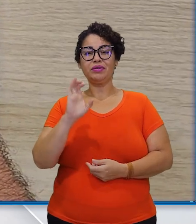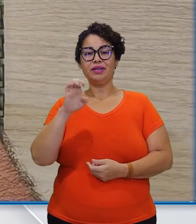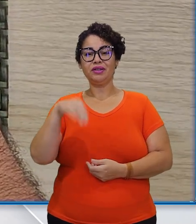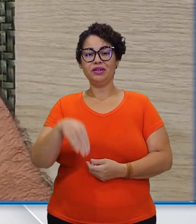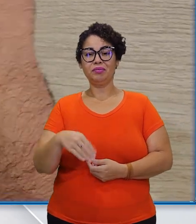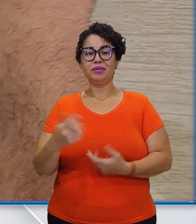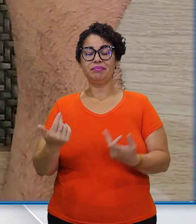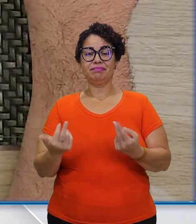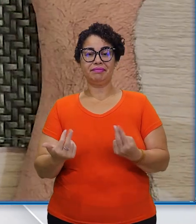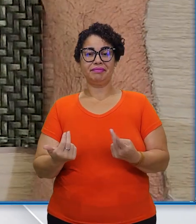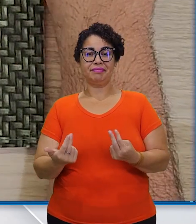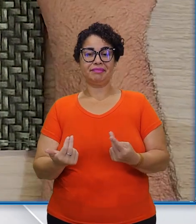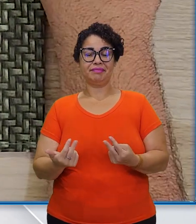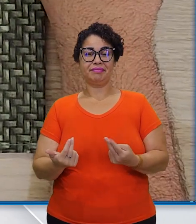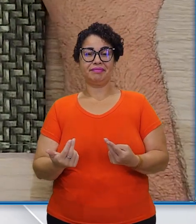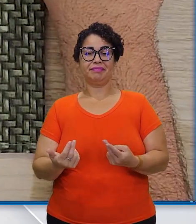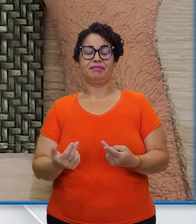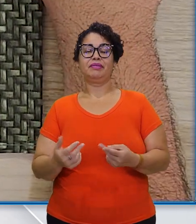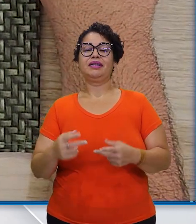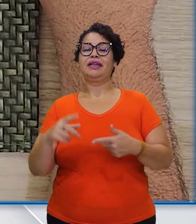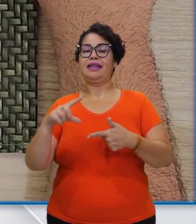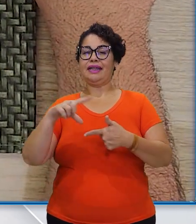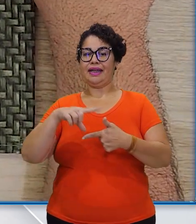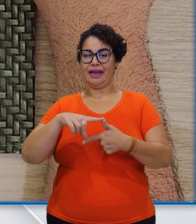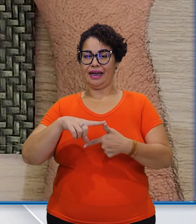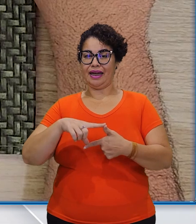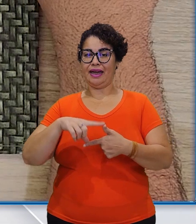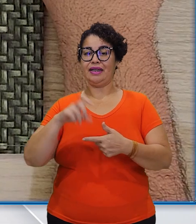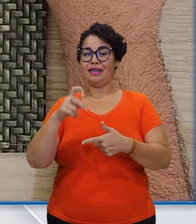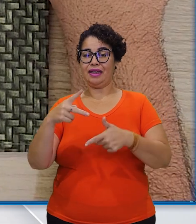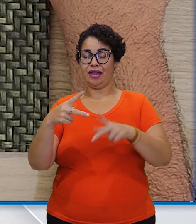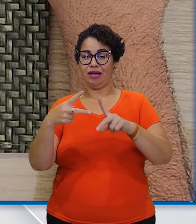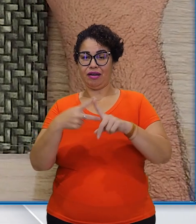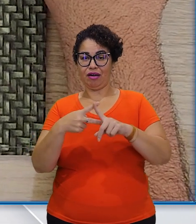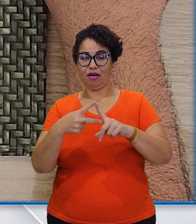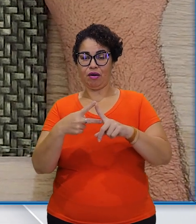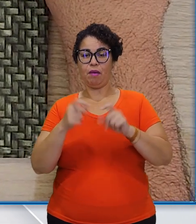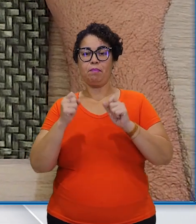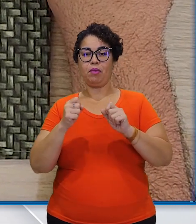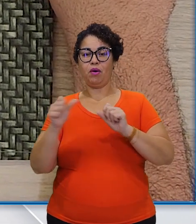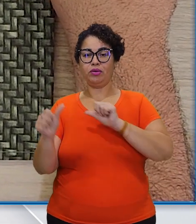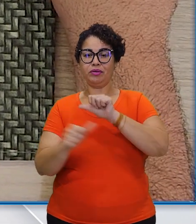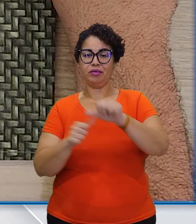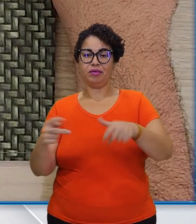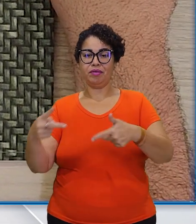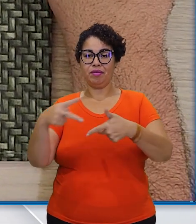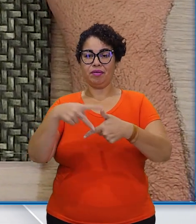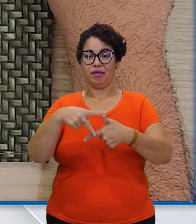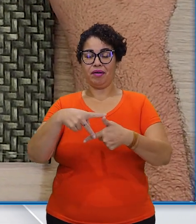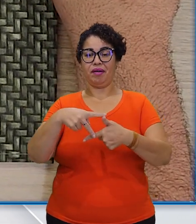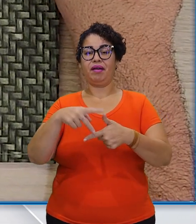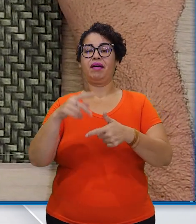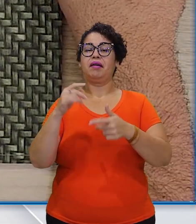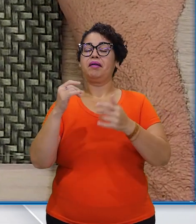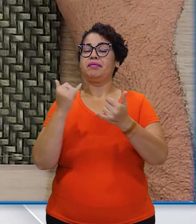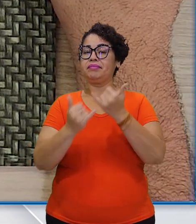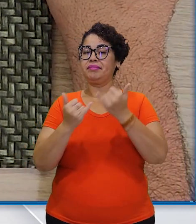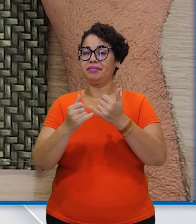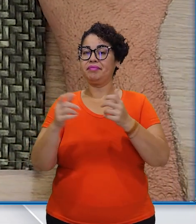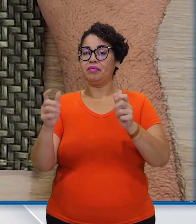centímetros quadrados. Todo triângulo, sem exceção, pode ser adicionado a um triângulo